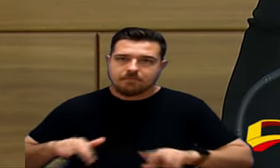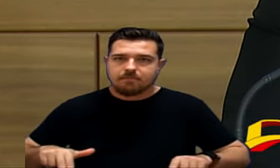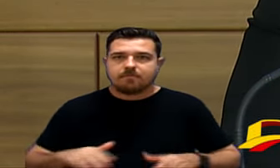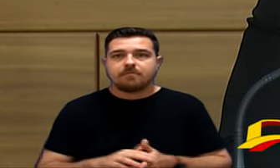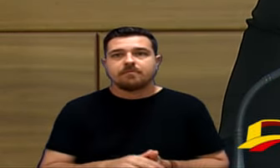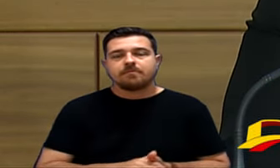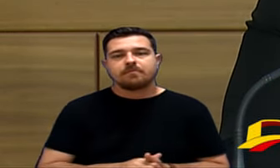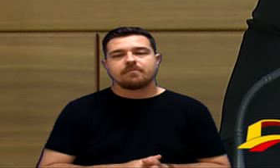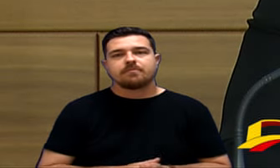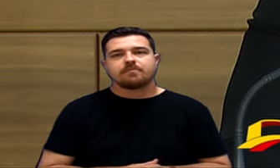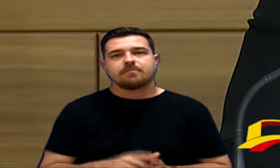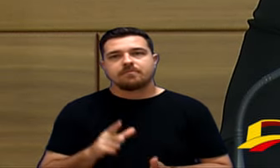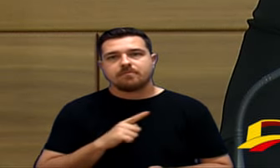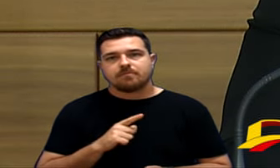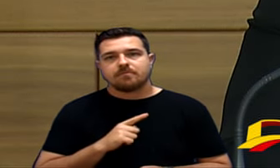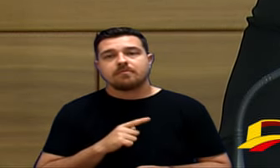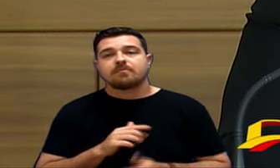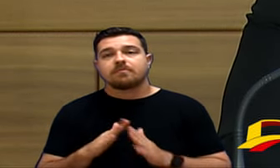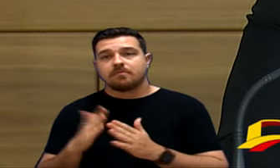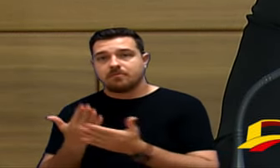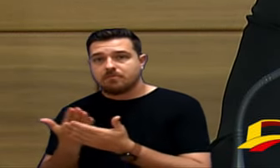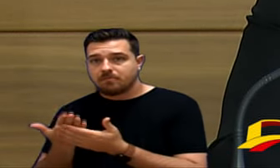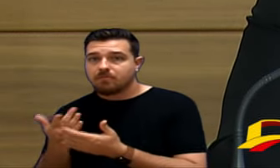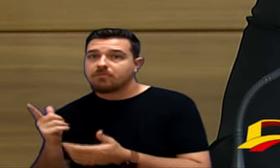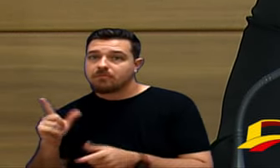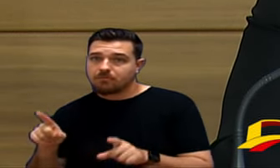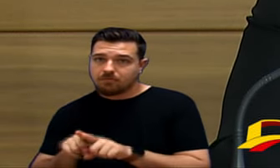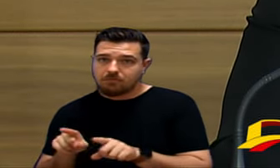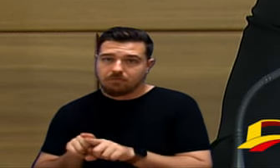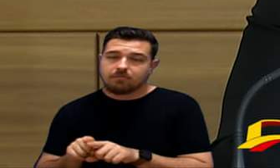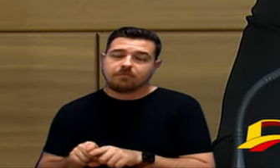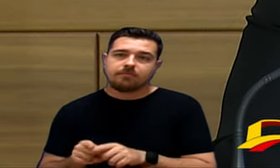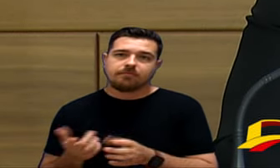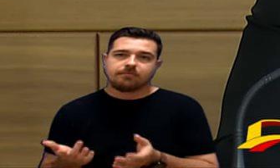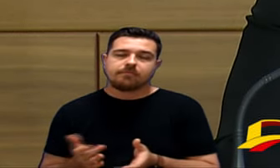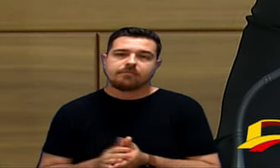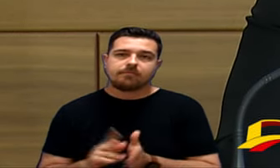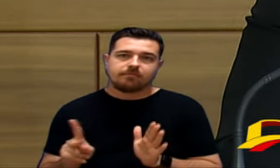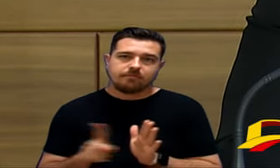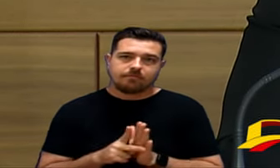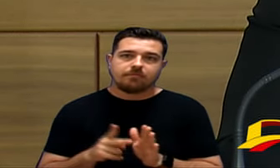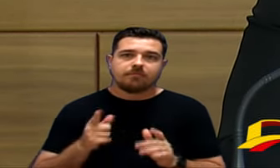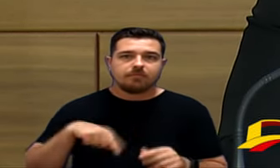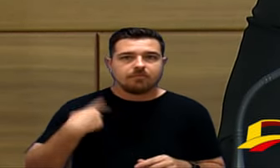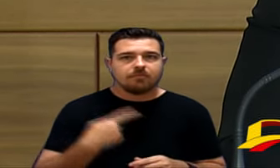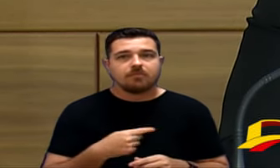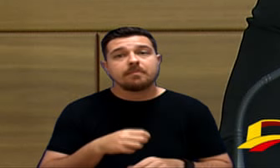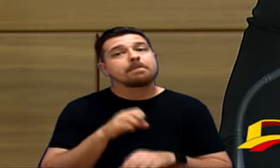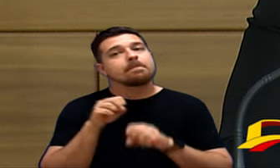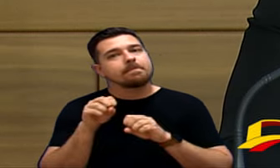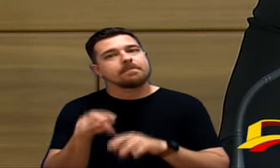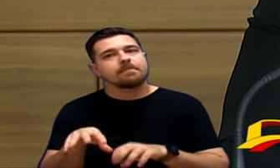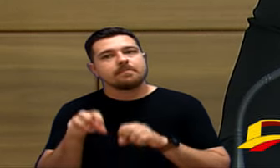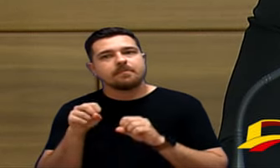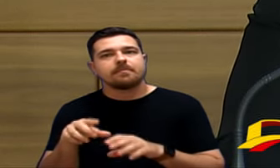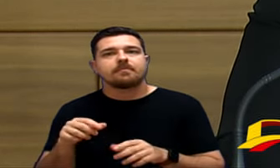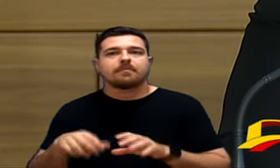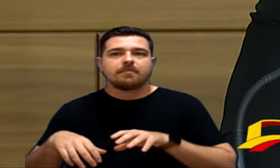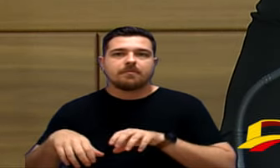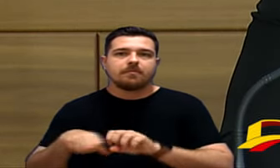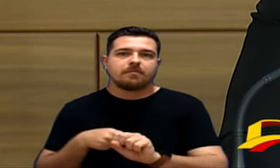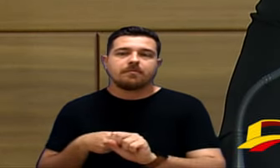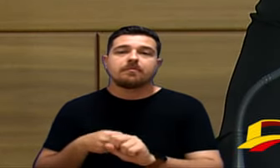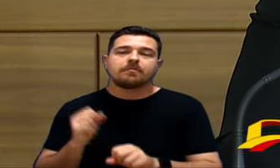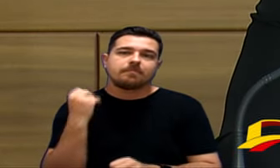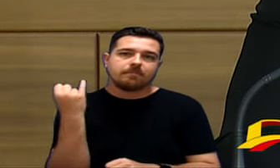Senasp a gente tem a nossa escola própria eh a gente vai ter que formar esses guardas civis